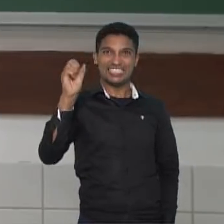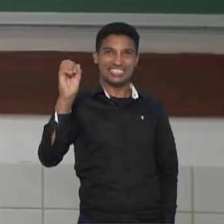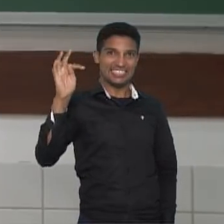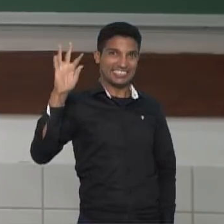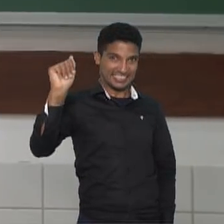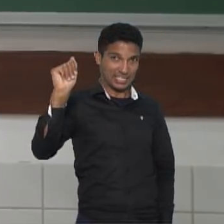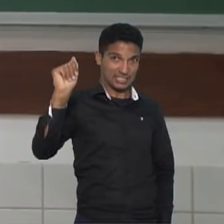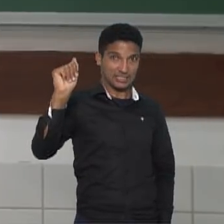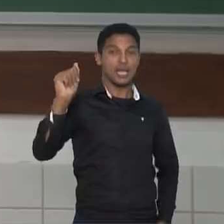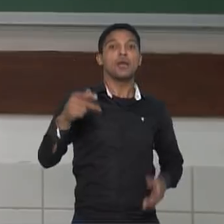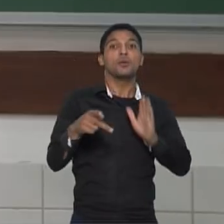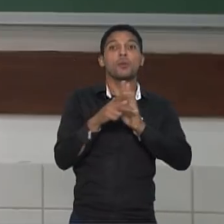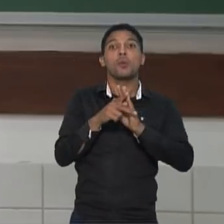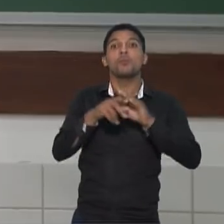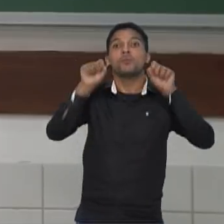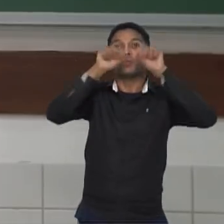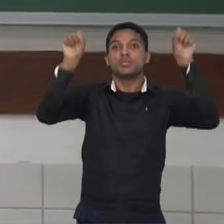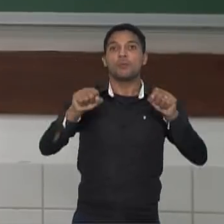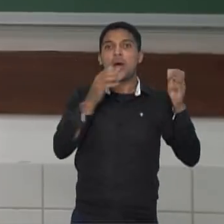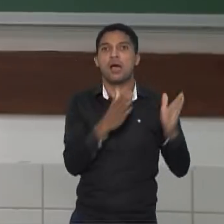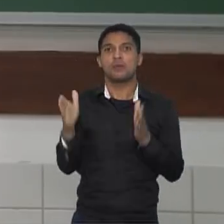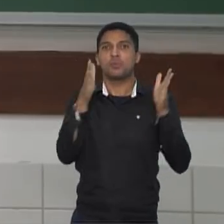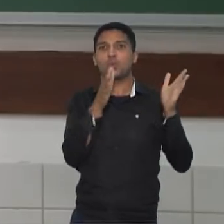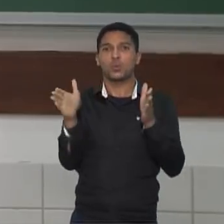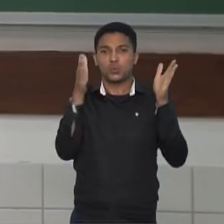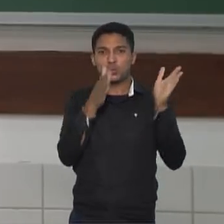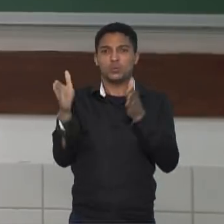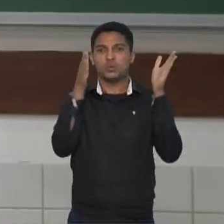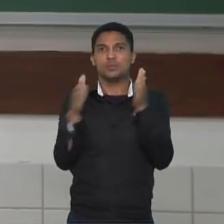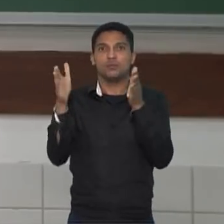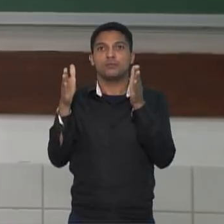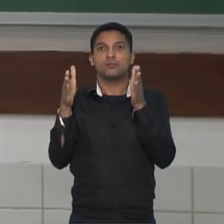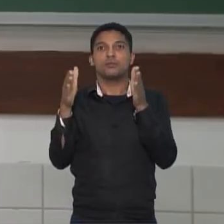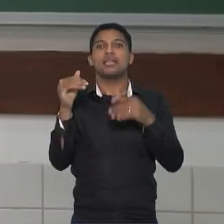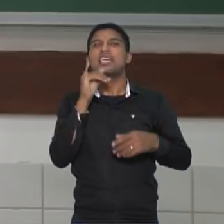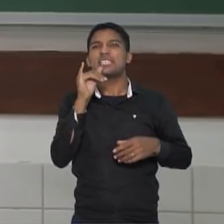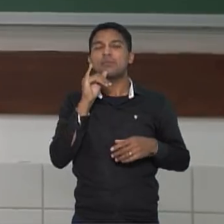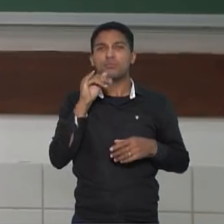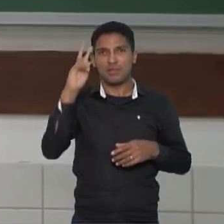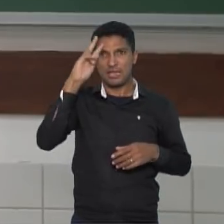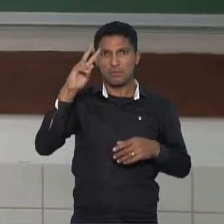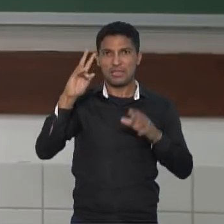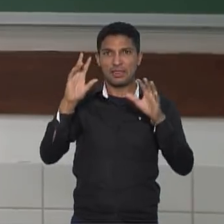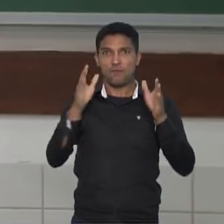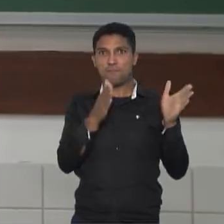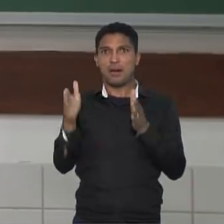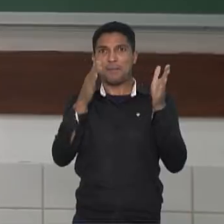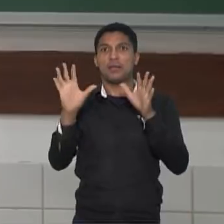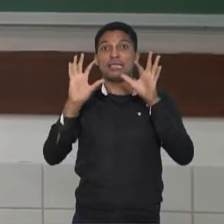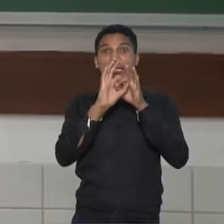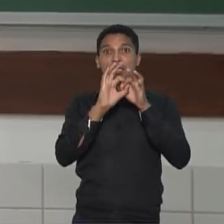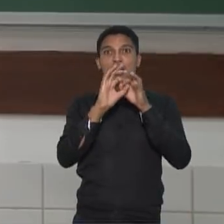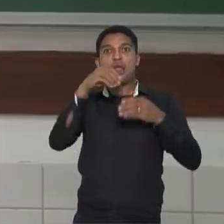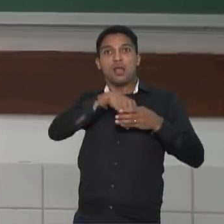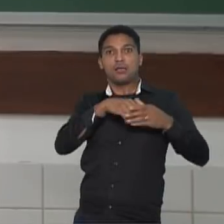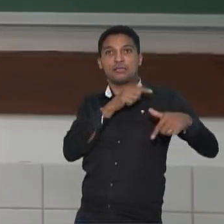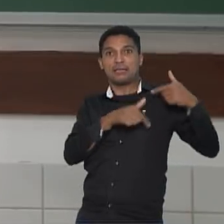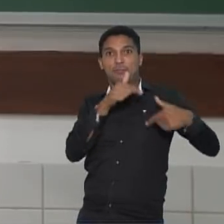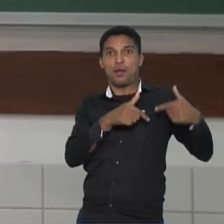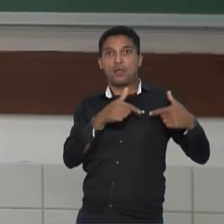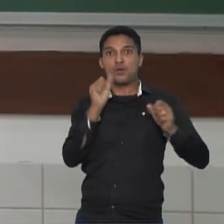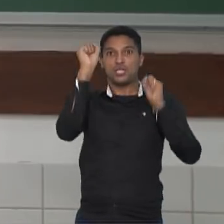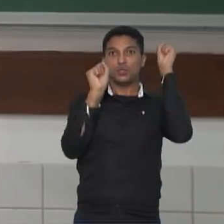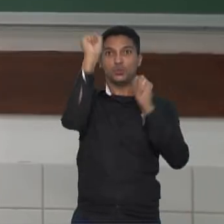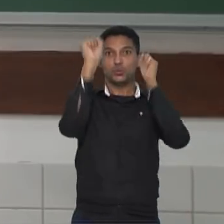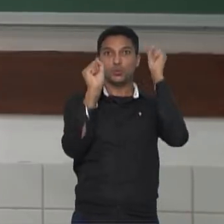o fordista é um exemplo, quando a gente estuda a temática do trabalho, né? Isso entra bastante. E o fordista é